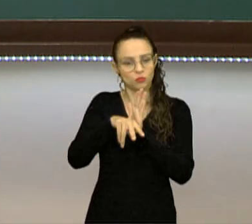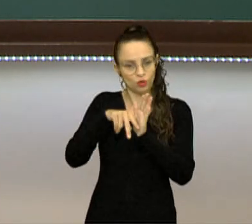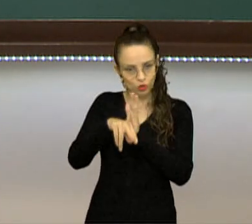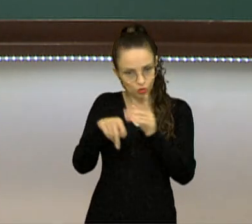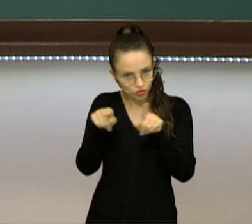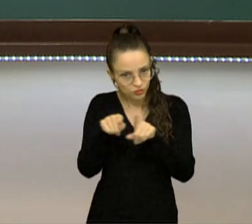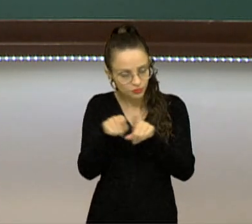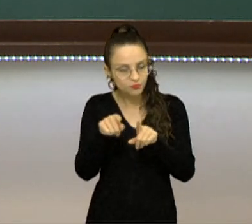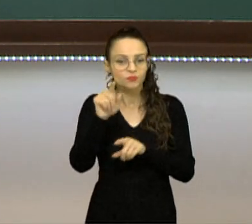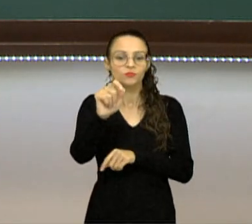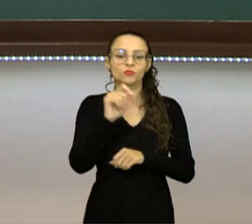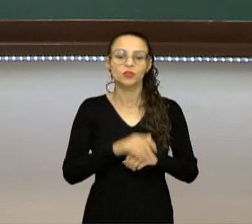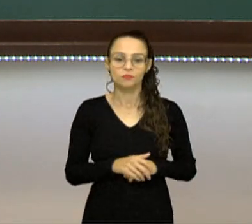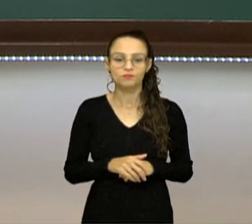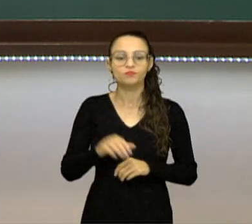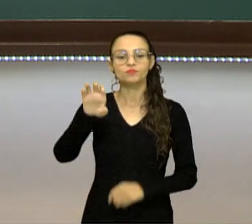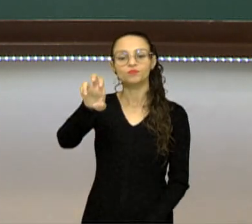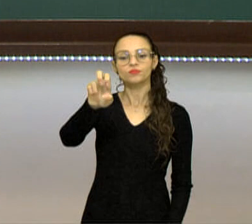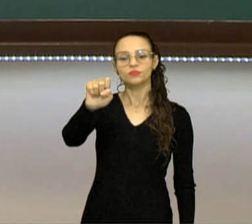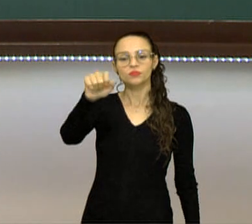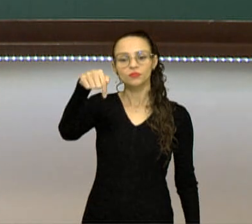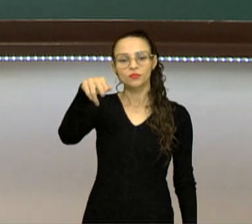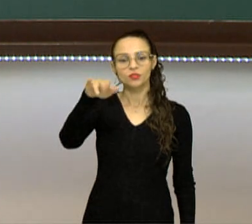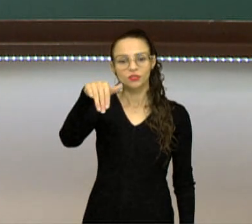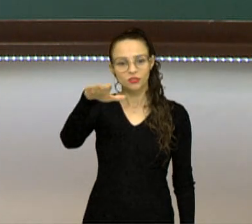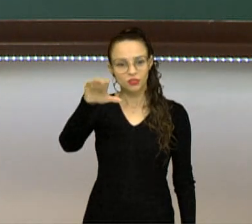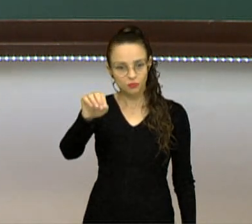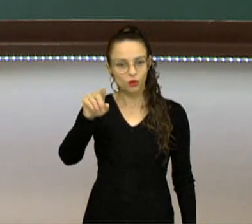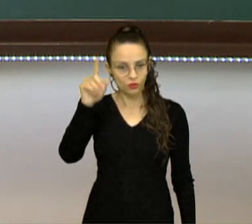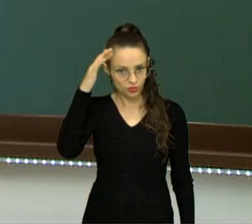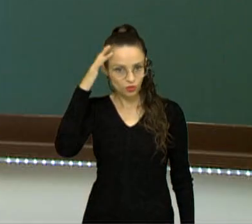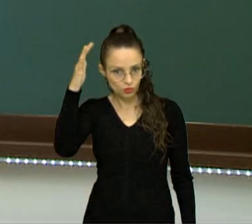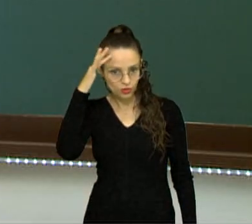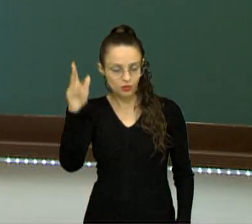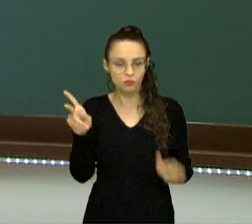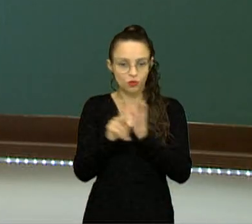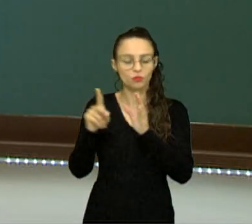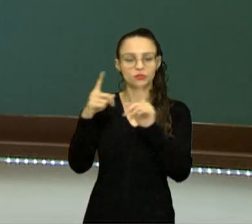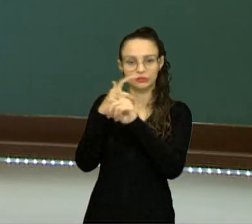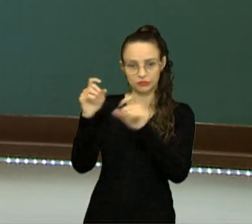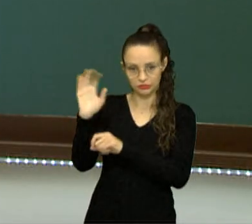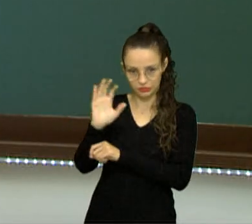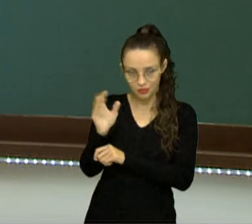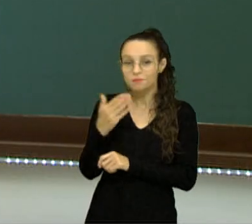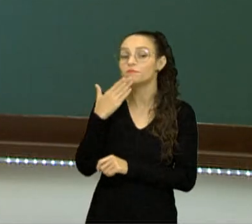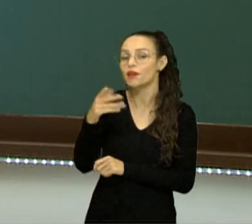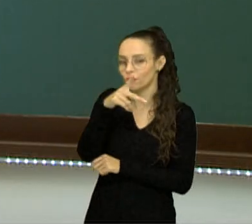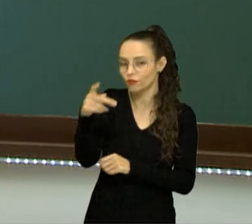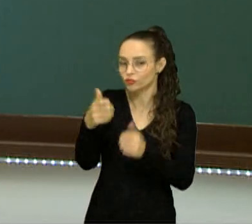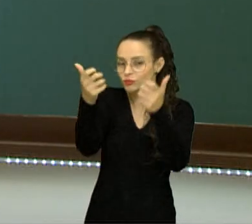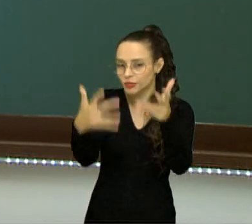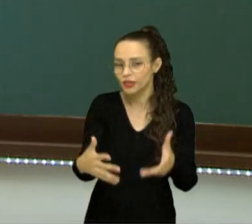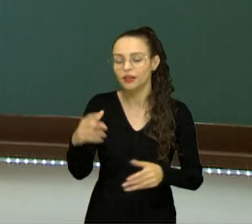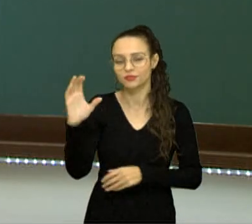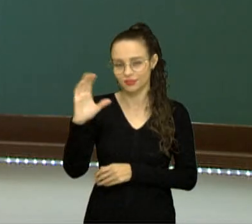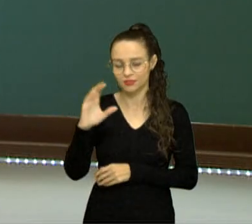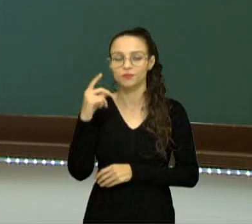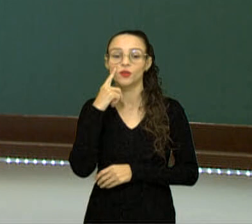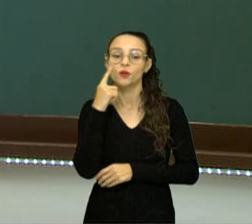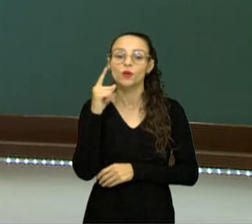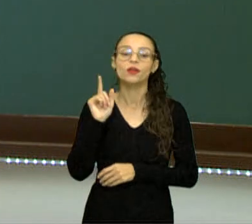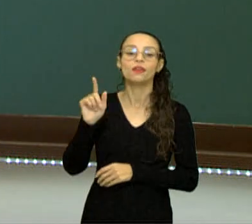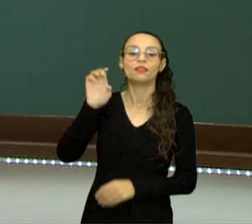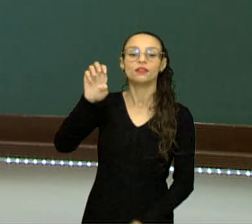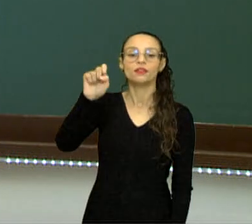né? É, os esquimós, já vi essa teoria bem legal, das ciências, aí, ó, fala com o professor de ciências se é verdade isso daí, que os esquimós